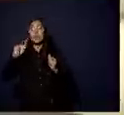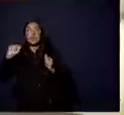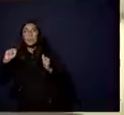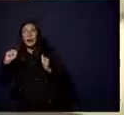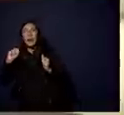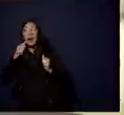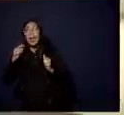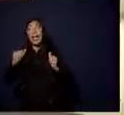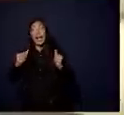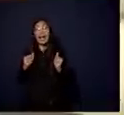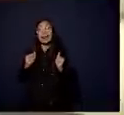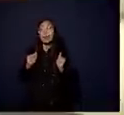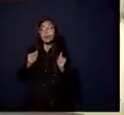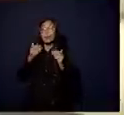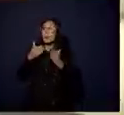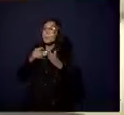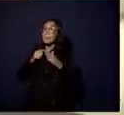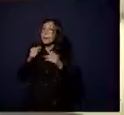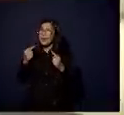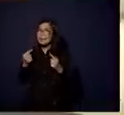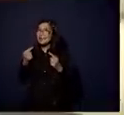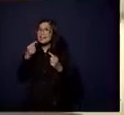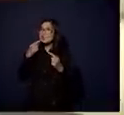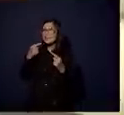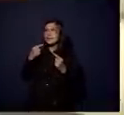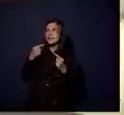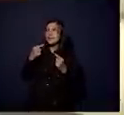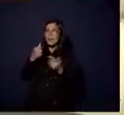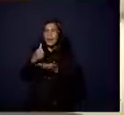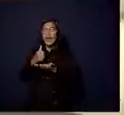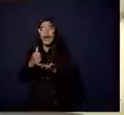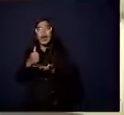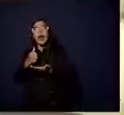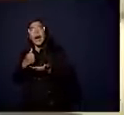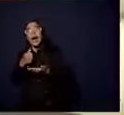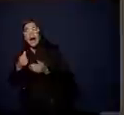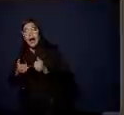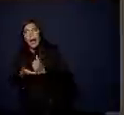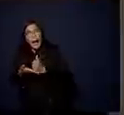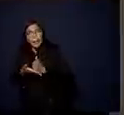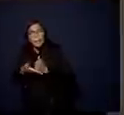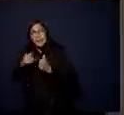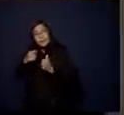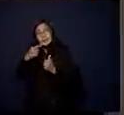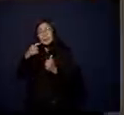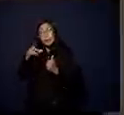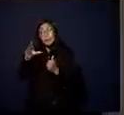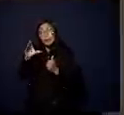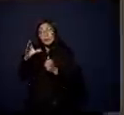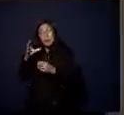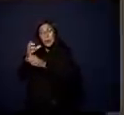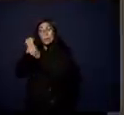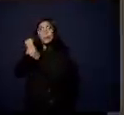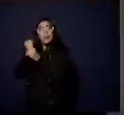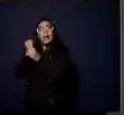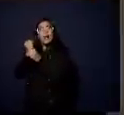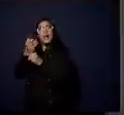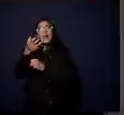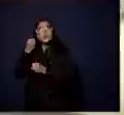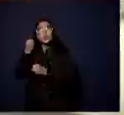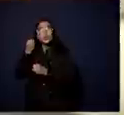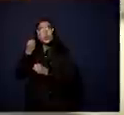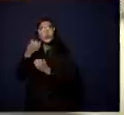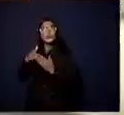neutra mas a gente vai ter uma ampliação da base tributária da decorrência de mais eficiência no final todo mundo pode arrecadar até um pouco mais né é isso